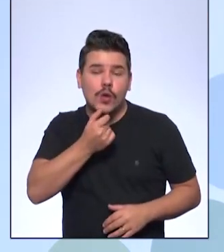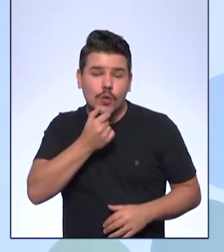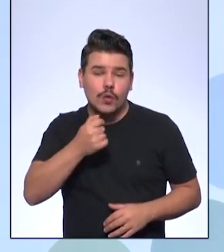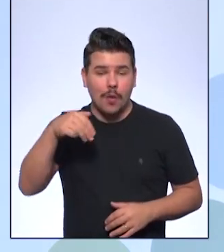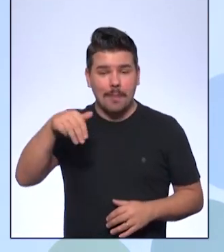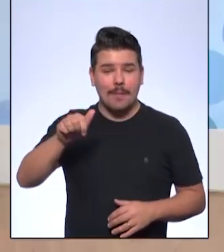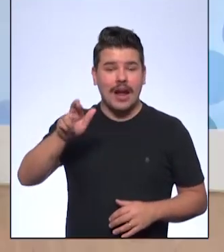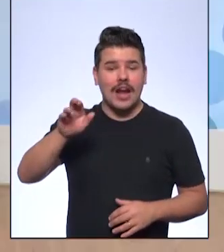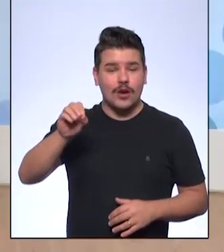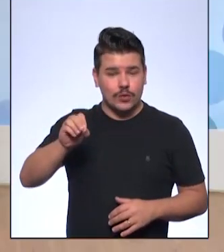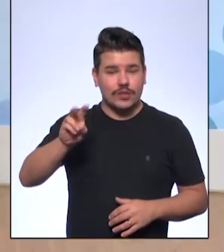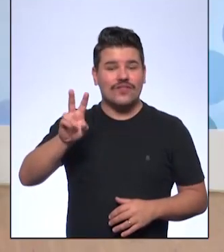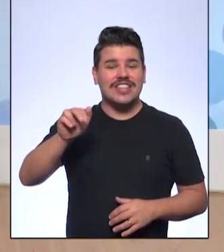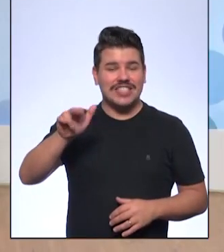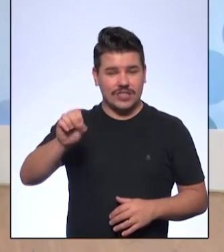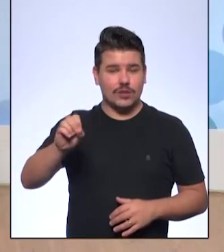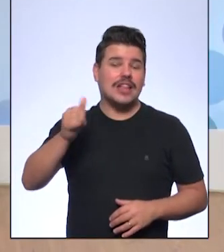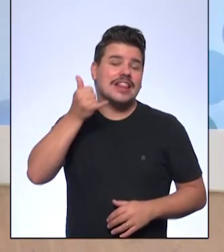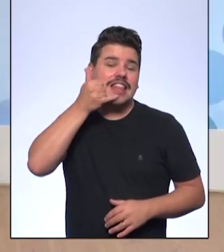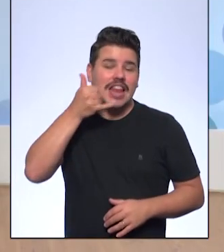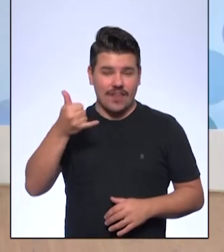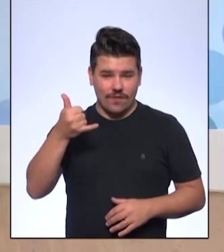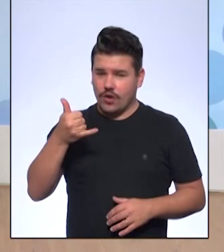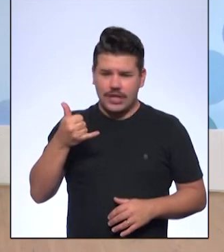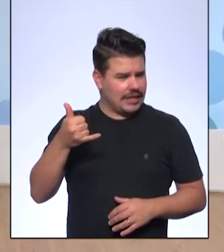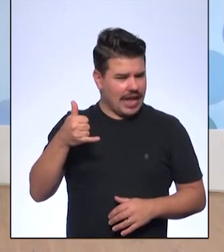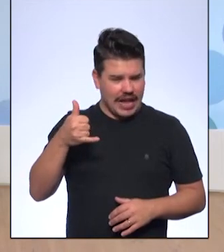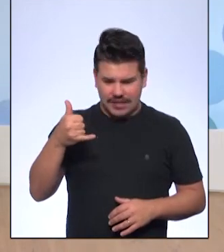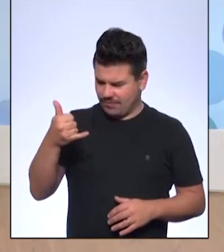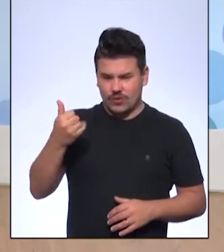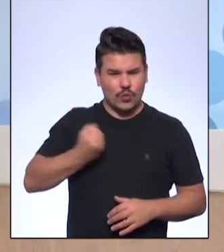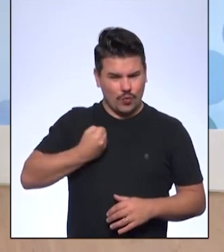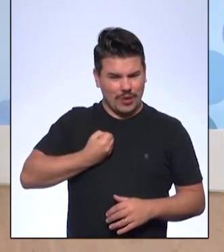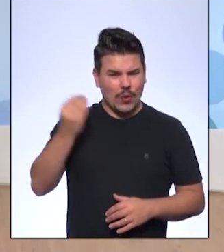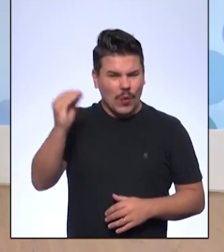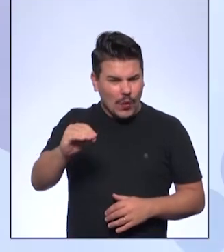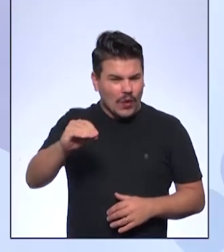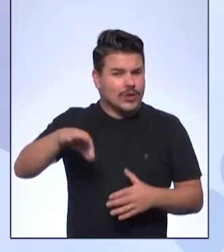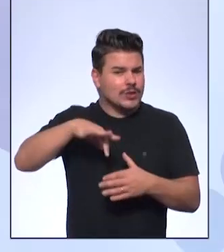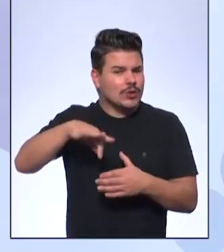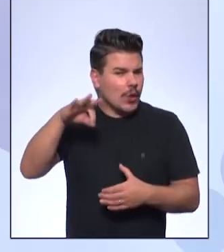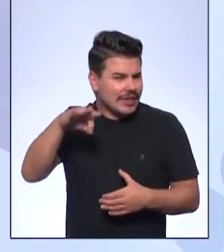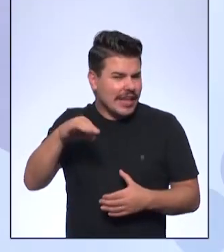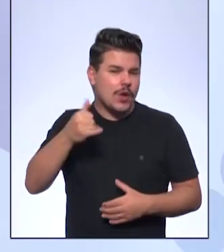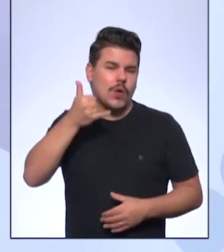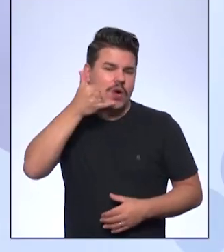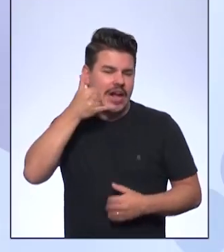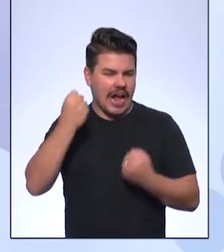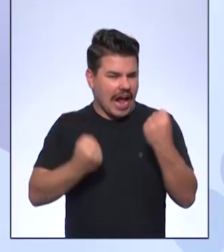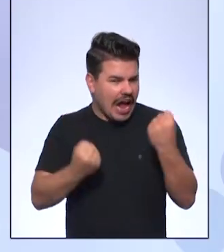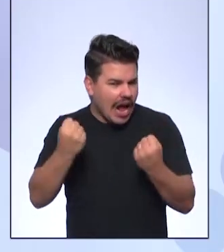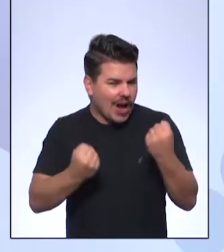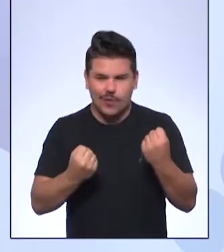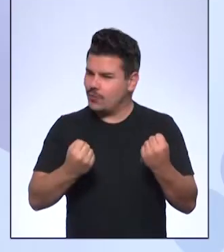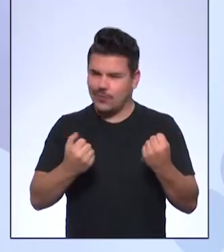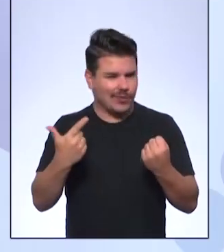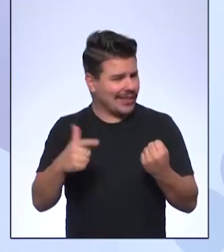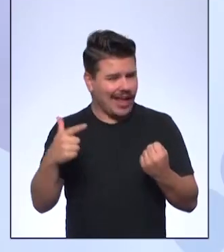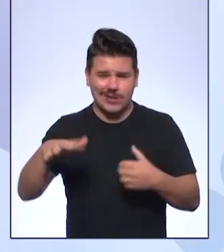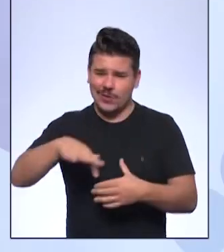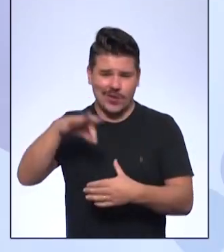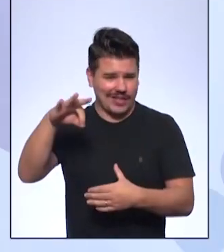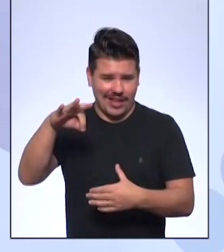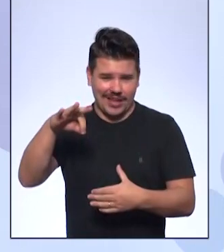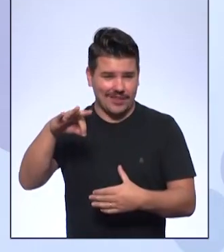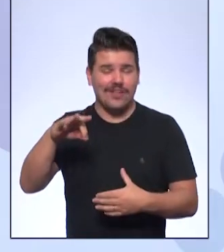telefone. Meu amor, a gente não está sorteando carro, nem nada. Não precisa mandar número de telefone. A gente já falou sobre isso. E, aliás, a gente